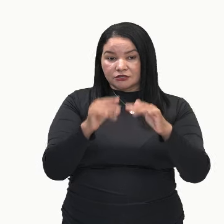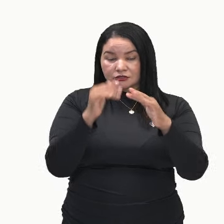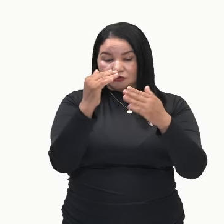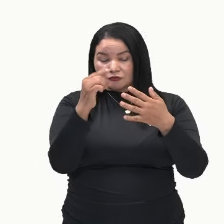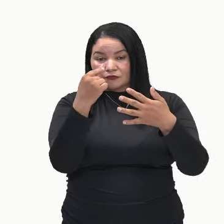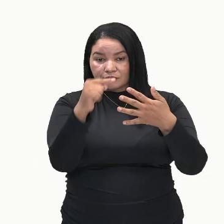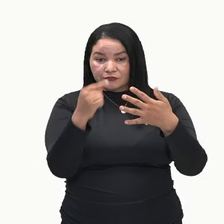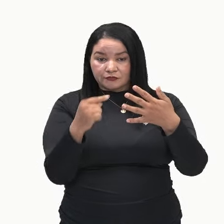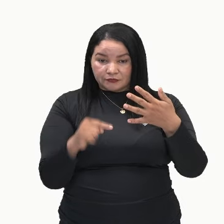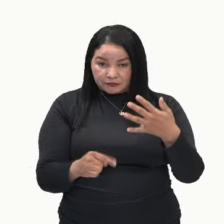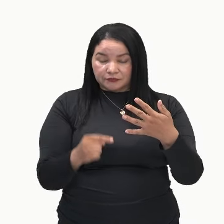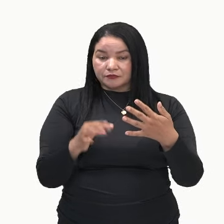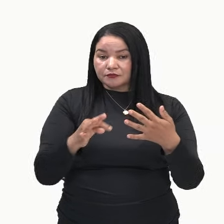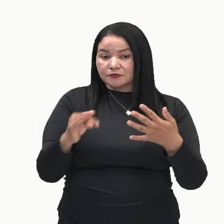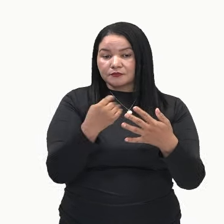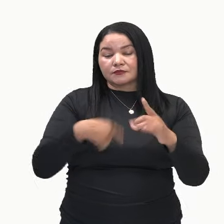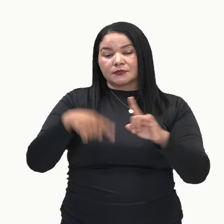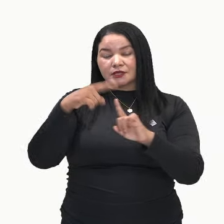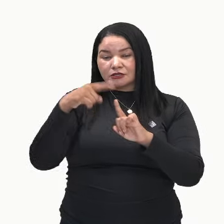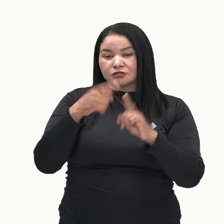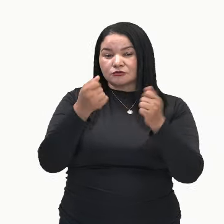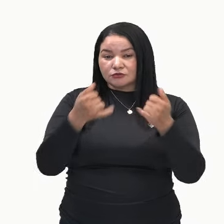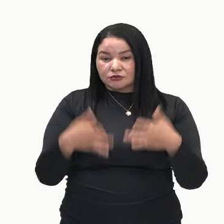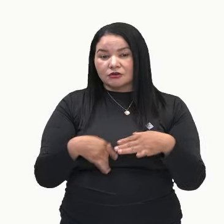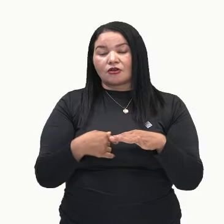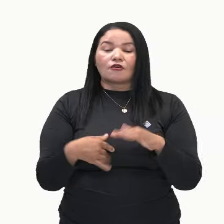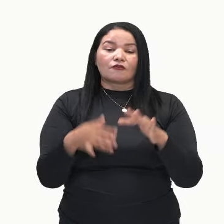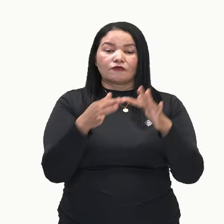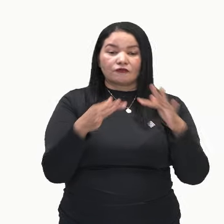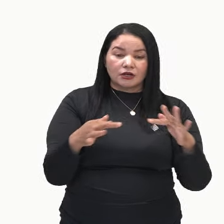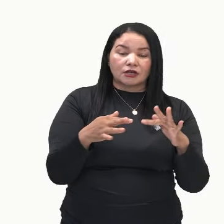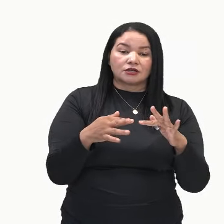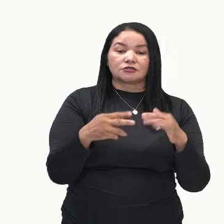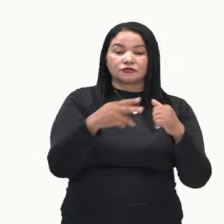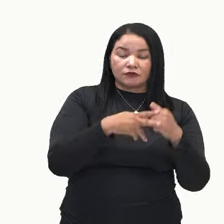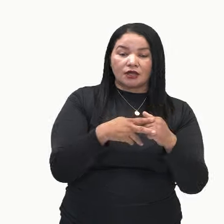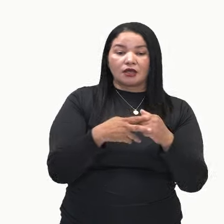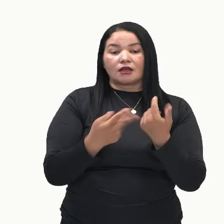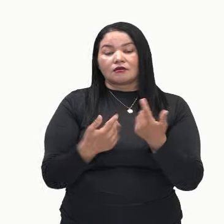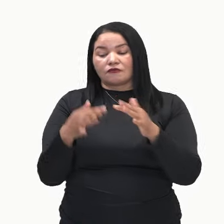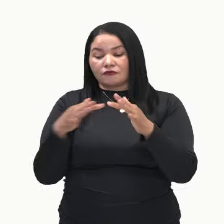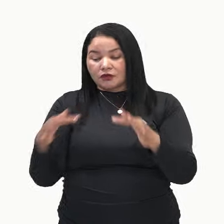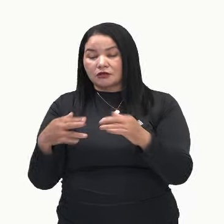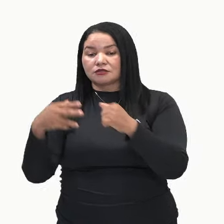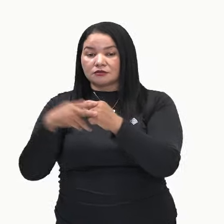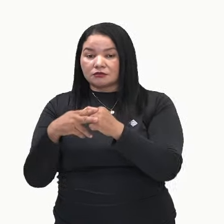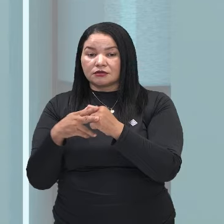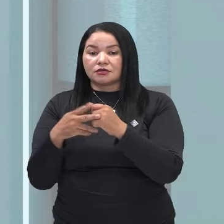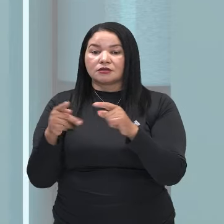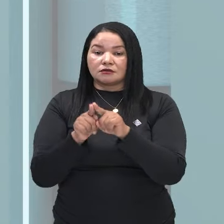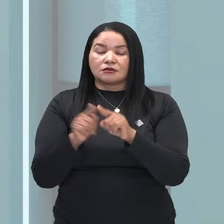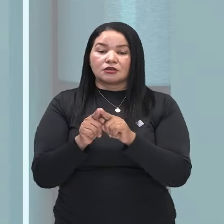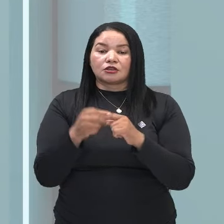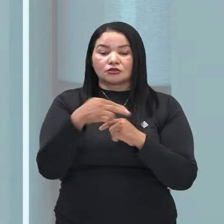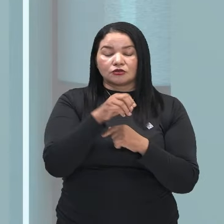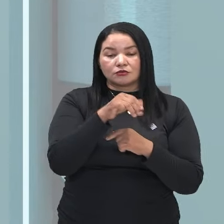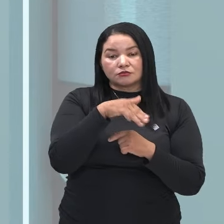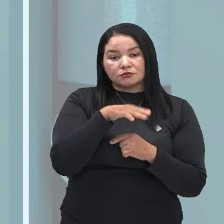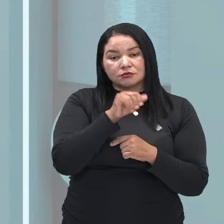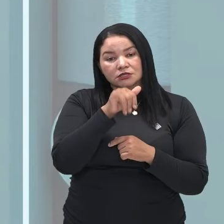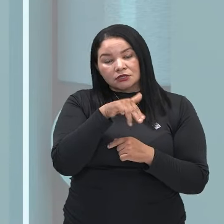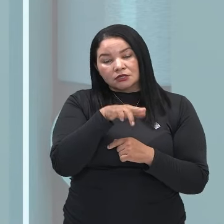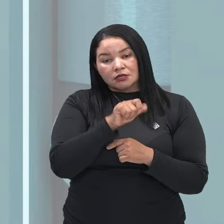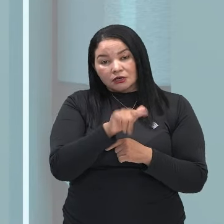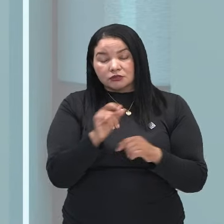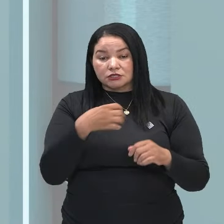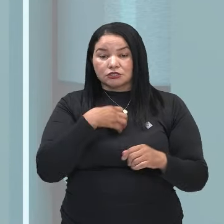frases, falamos sobre os tipos, falamos sobre frases nominais, frases verbais. Não esqueçam, frases nominais eu tenho o sentido